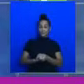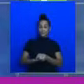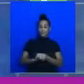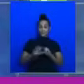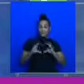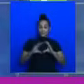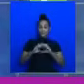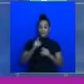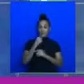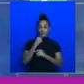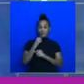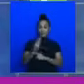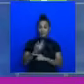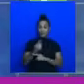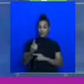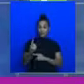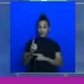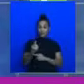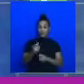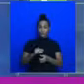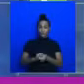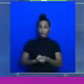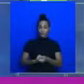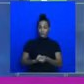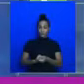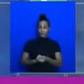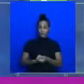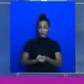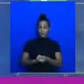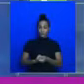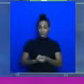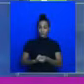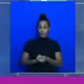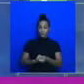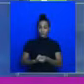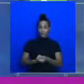Bola vermelha, 21. Vermelha, número 21.